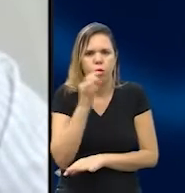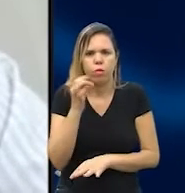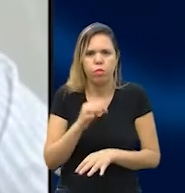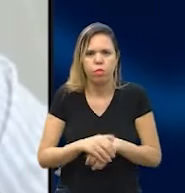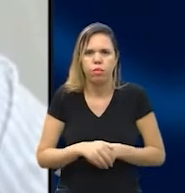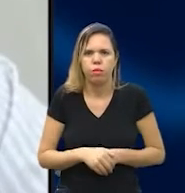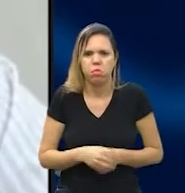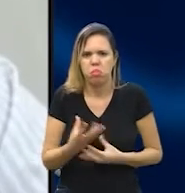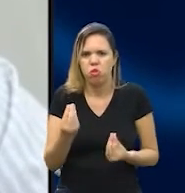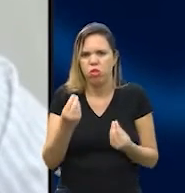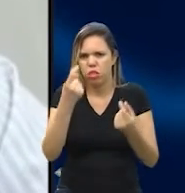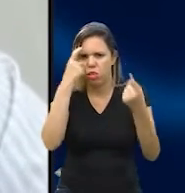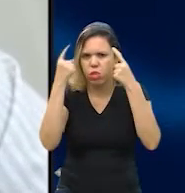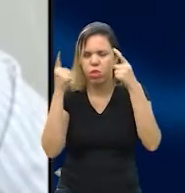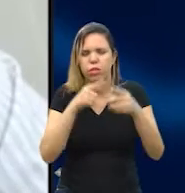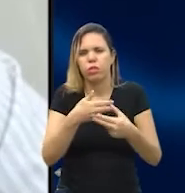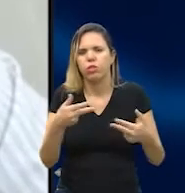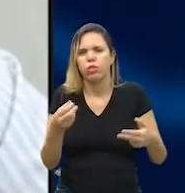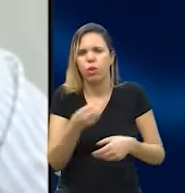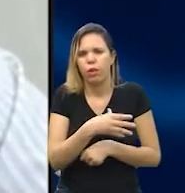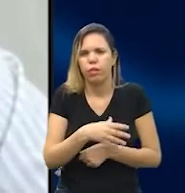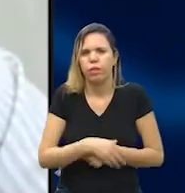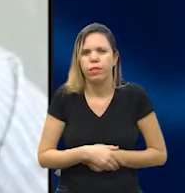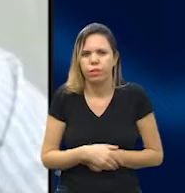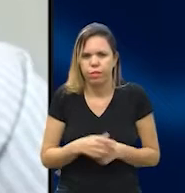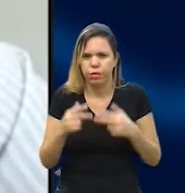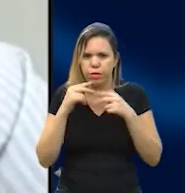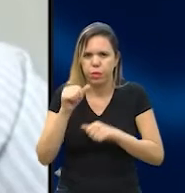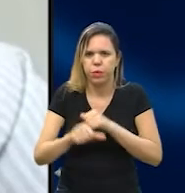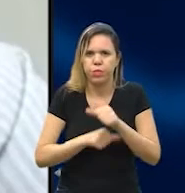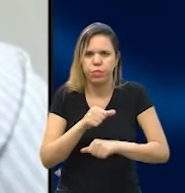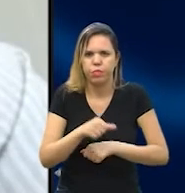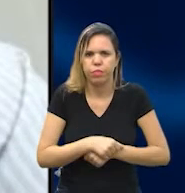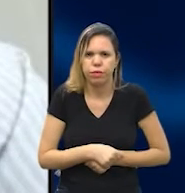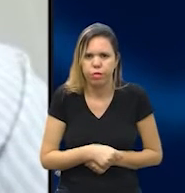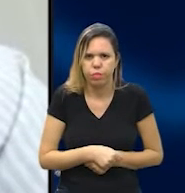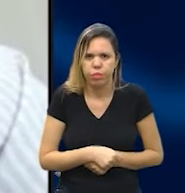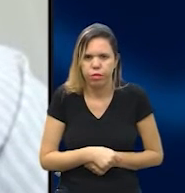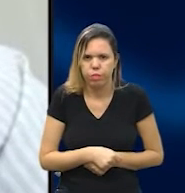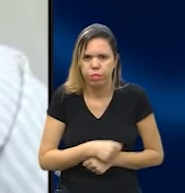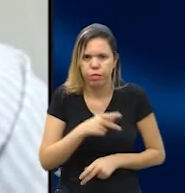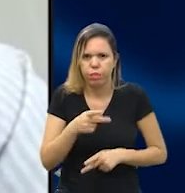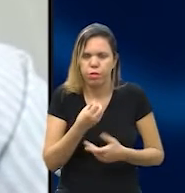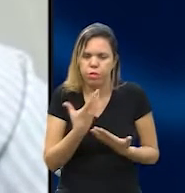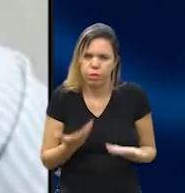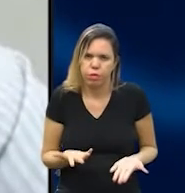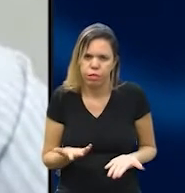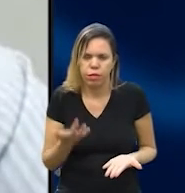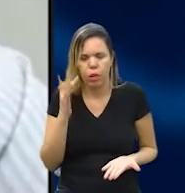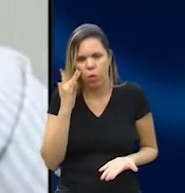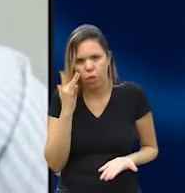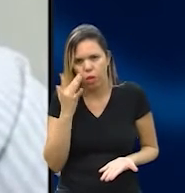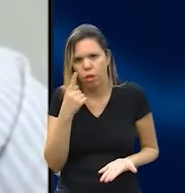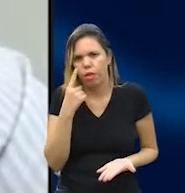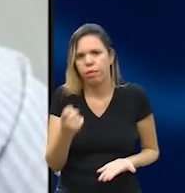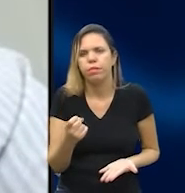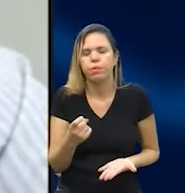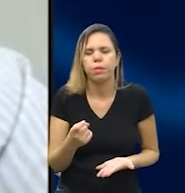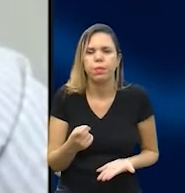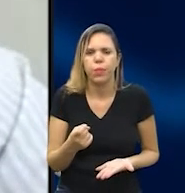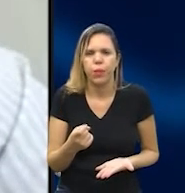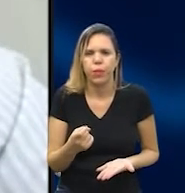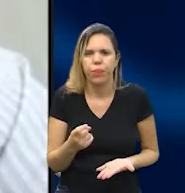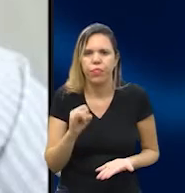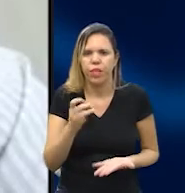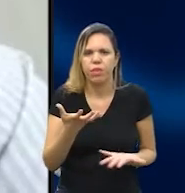mercado extremamente promissor. Muitas ideias, muitas coisas novas, vai ter uma mudança no mercado. E vai ser boa. Eu acho que ela vai ser